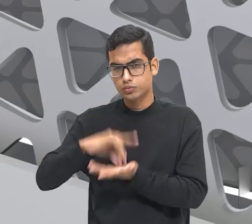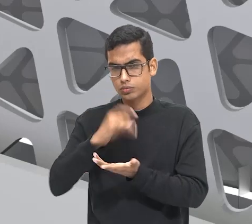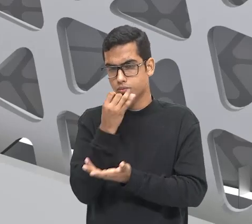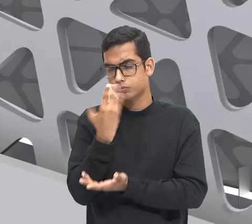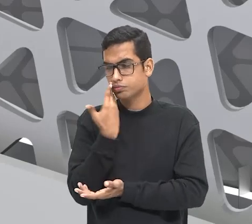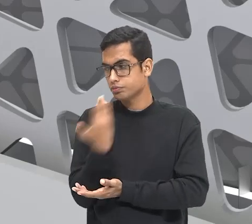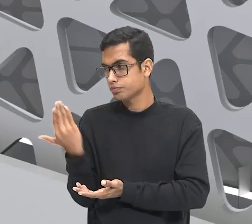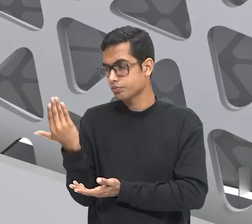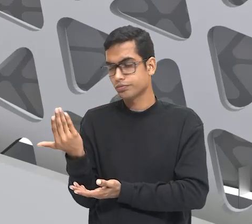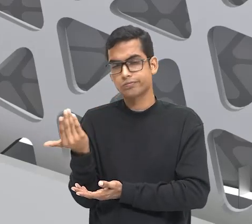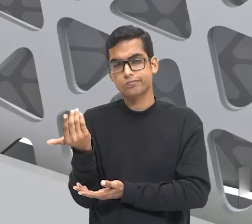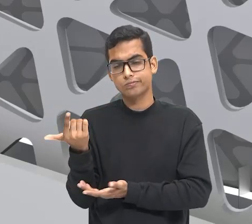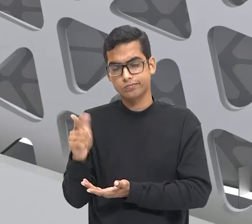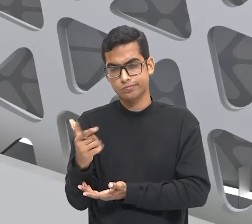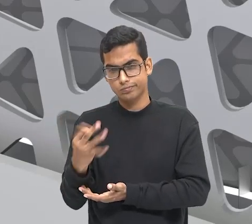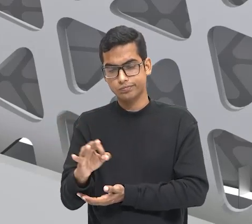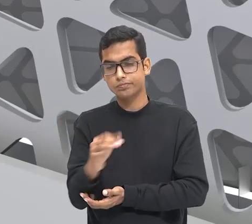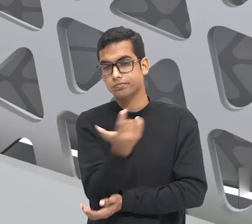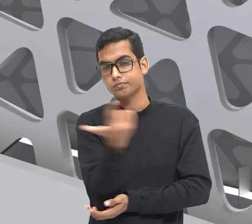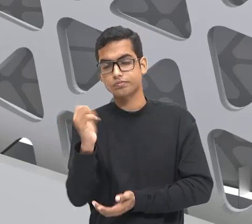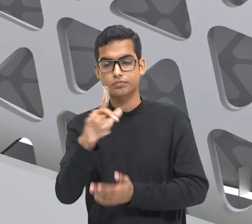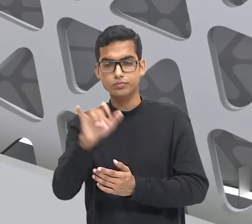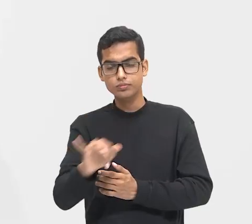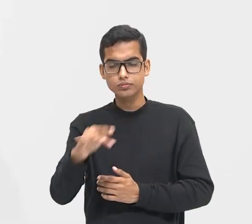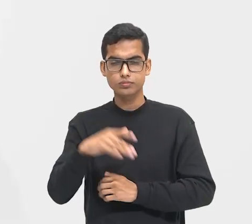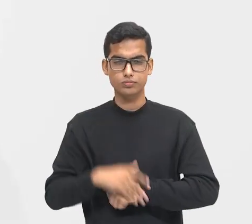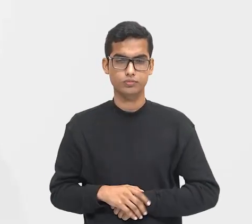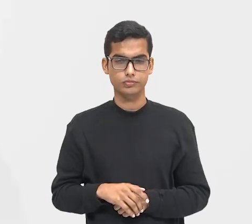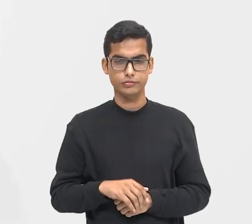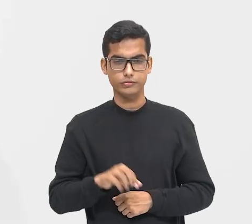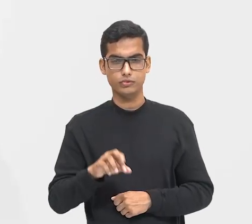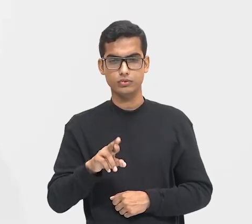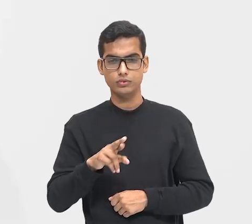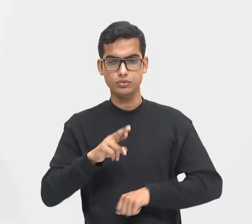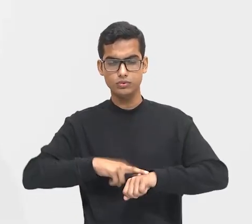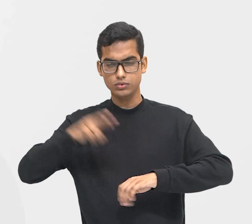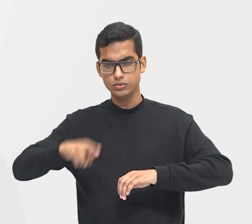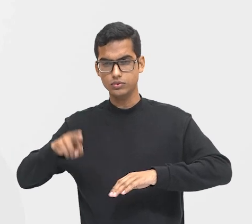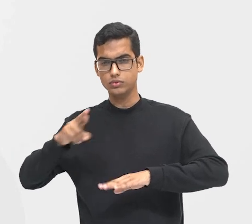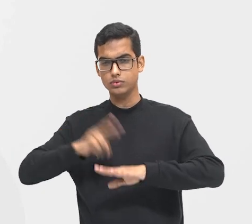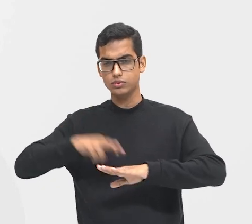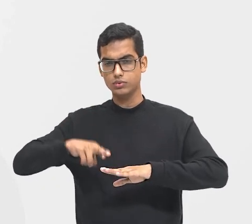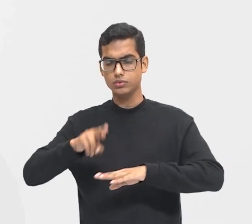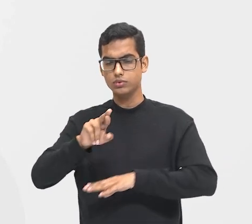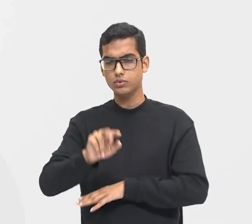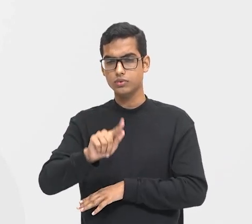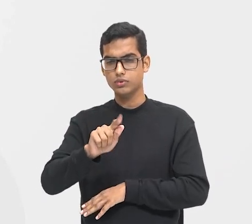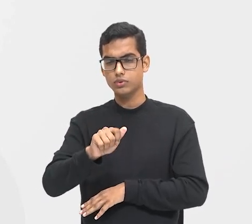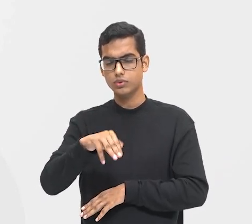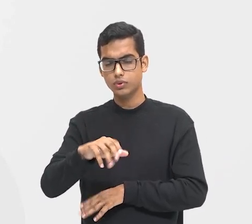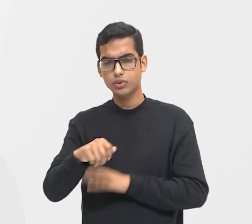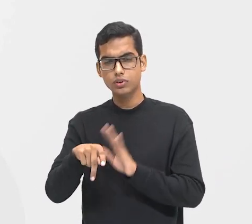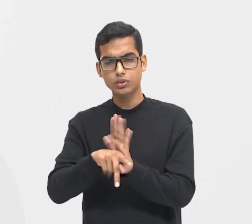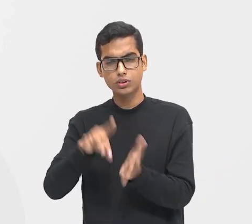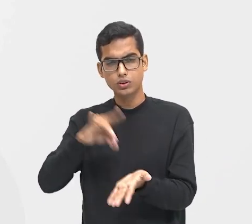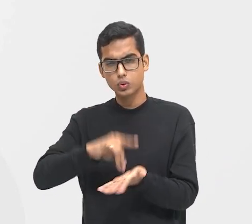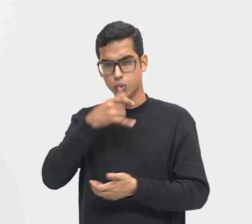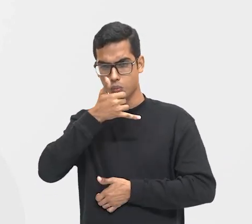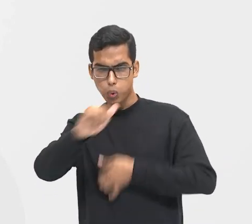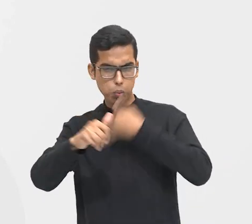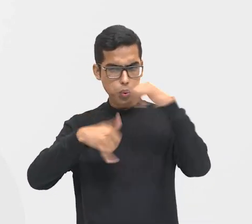observar. Nós temos também os raios gama, aí na próxima imagem a gente observa os raios gama, que são ondas de